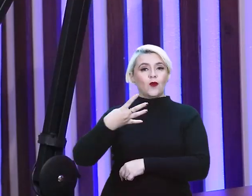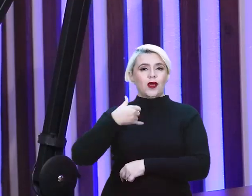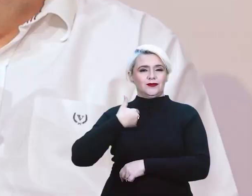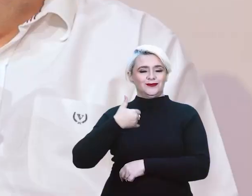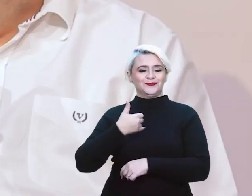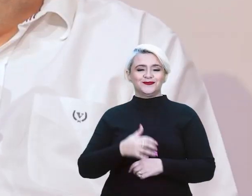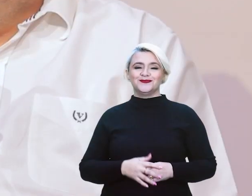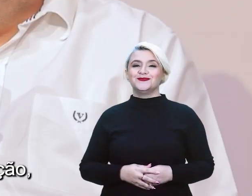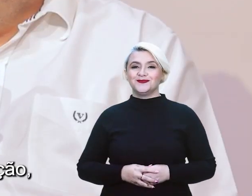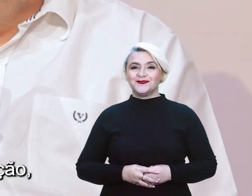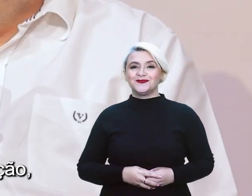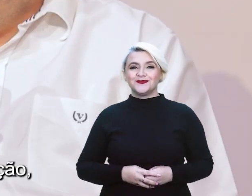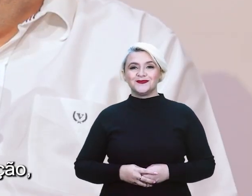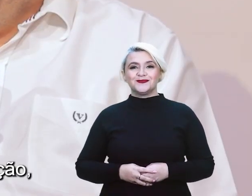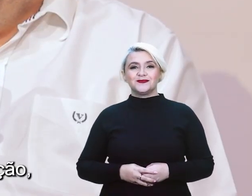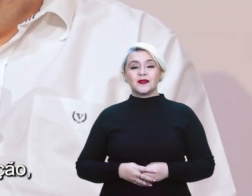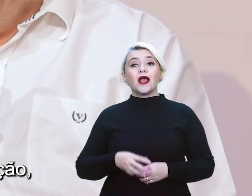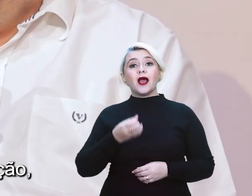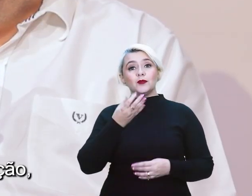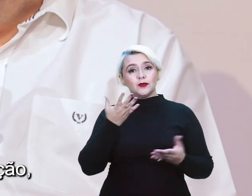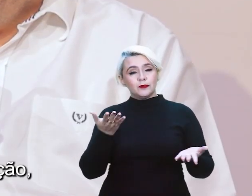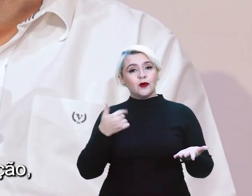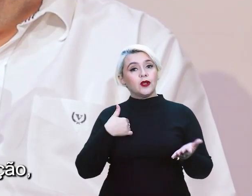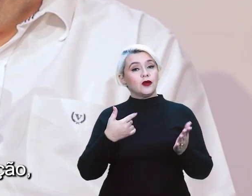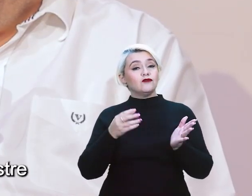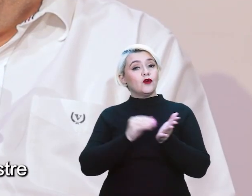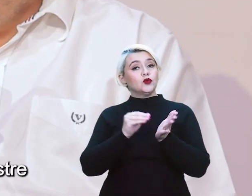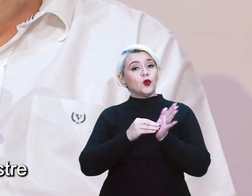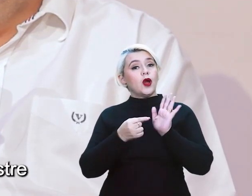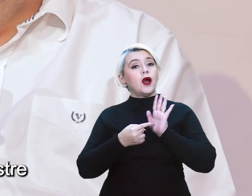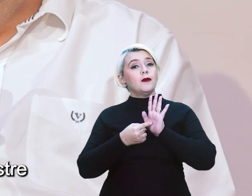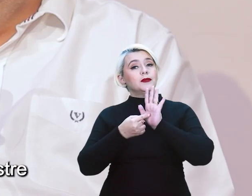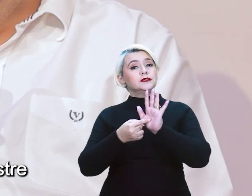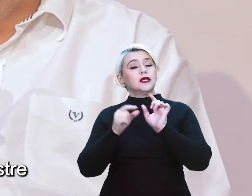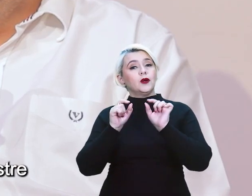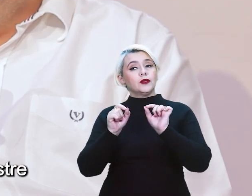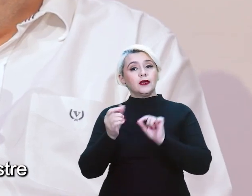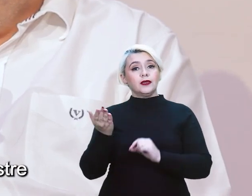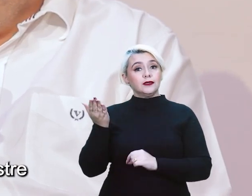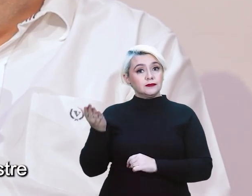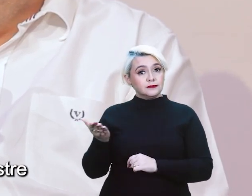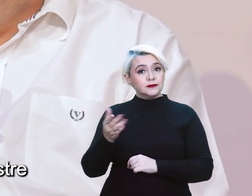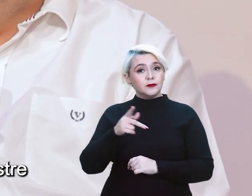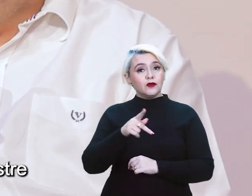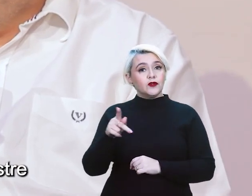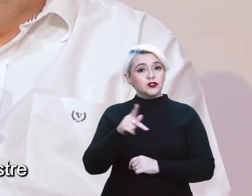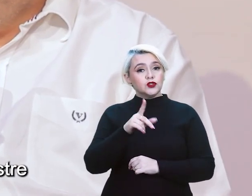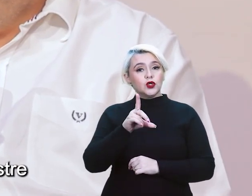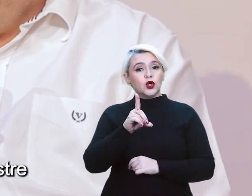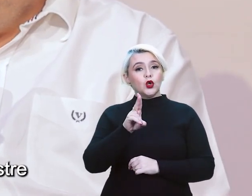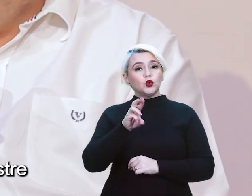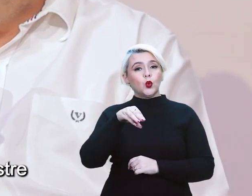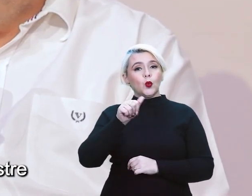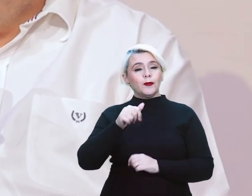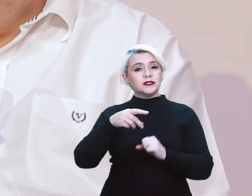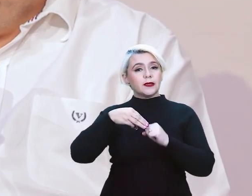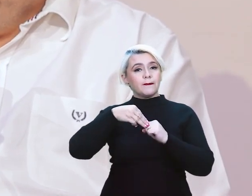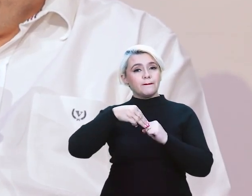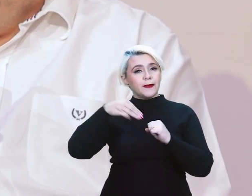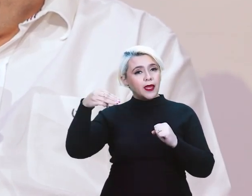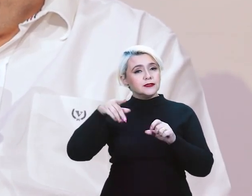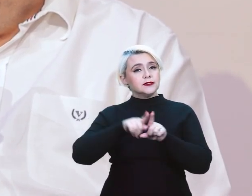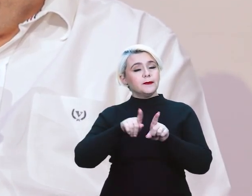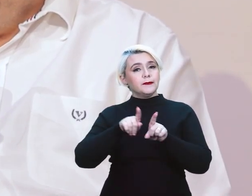bem. Eu não falei aqui na apresentação, mas o Dumas é professor,